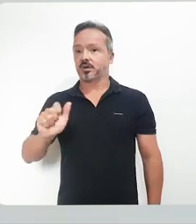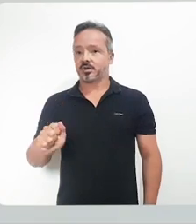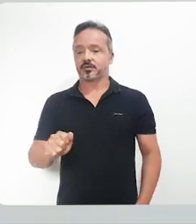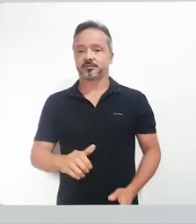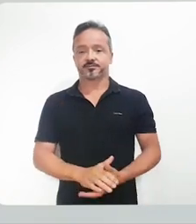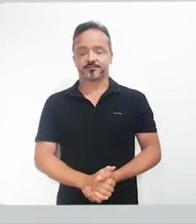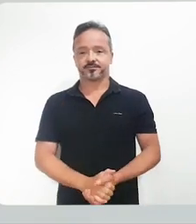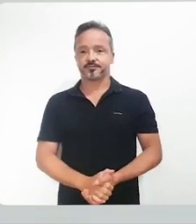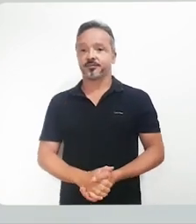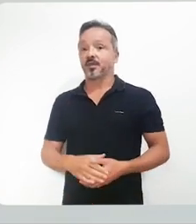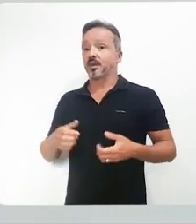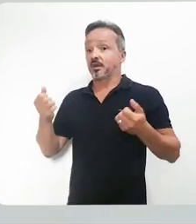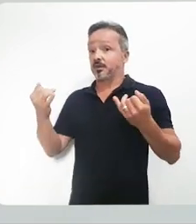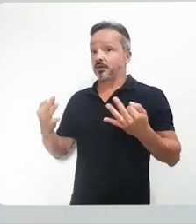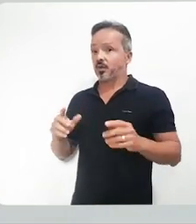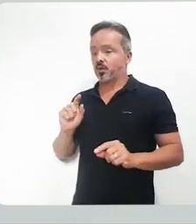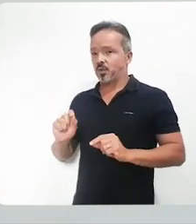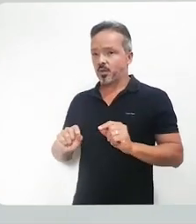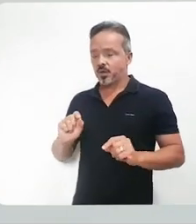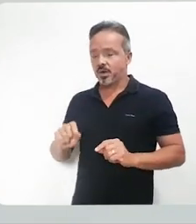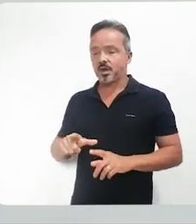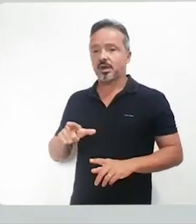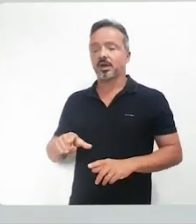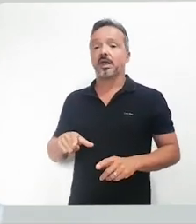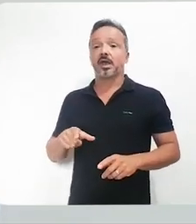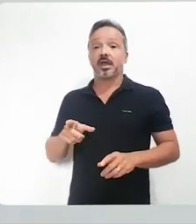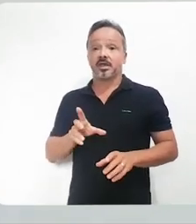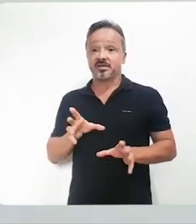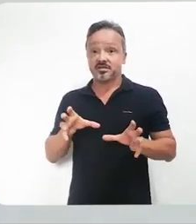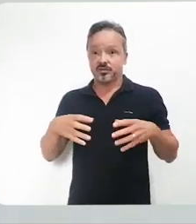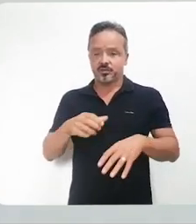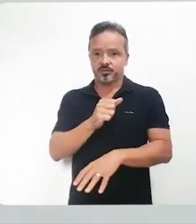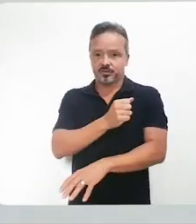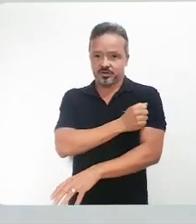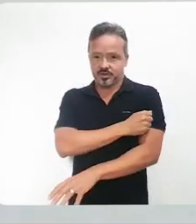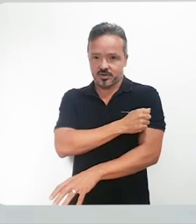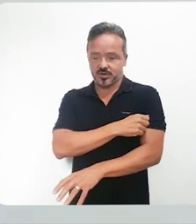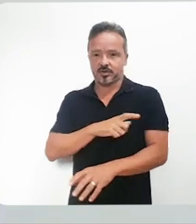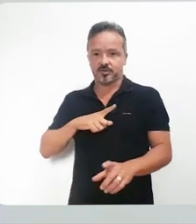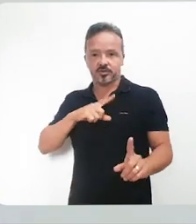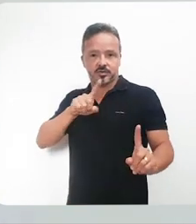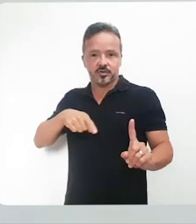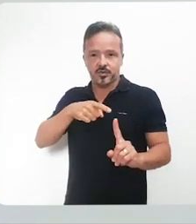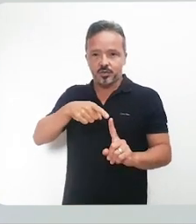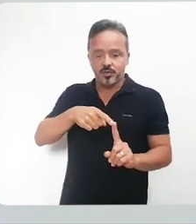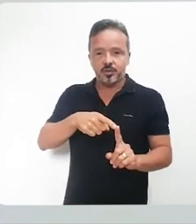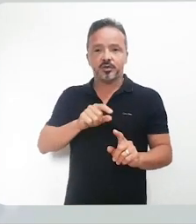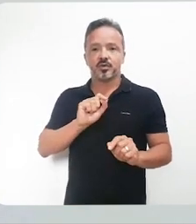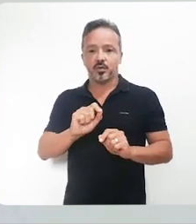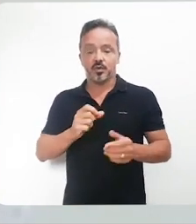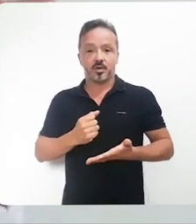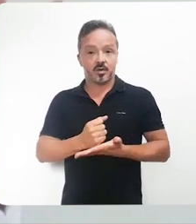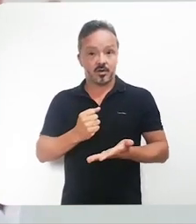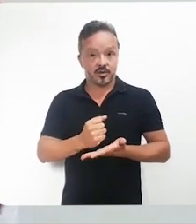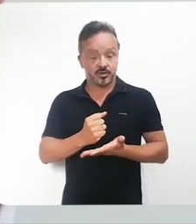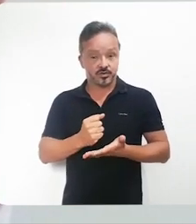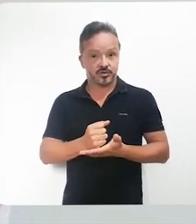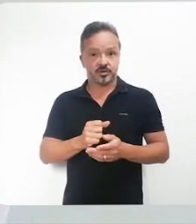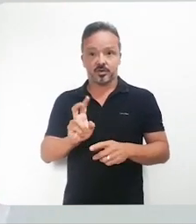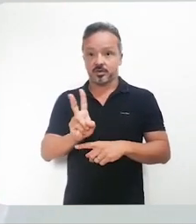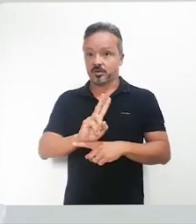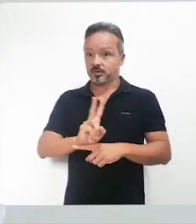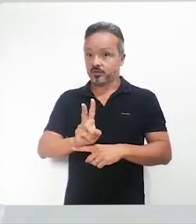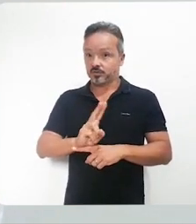Os alunos do primeiro semestre ao quinto semestre estão atuando na vigilância epidemiológica. O objetivo deles estarem atuando